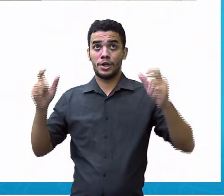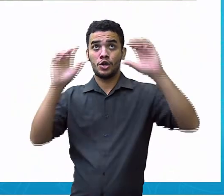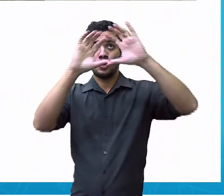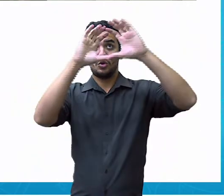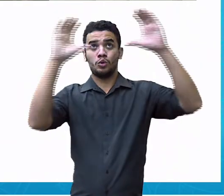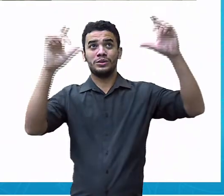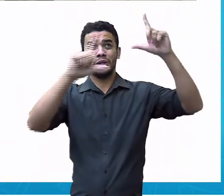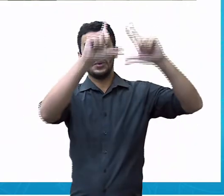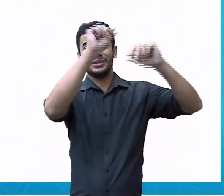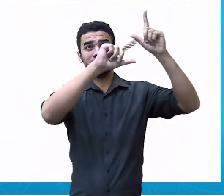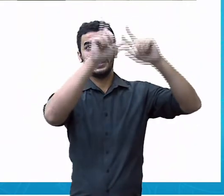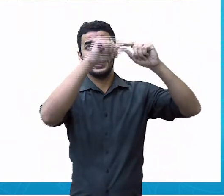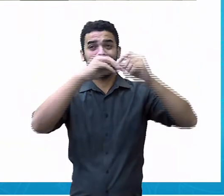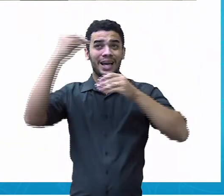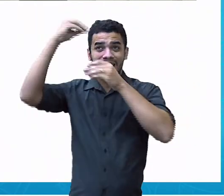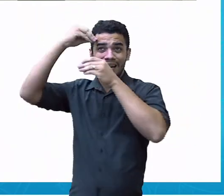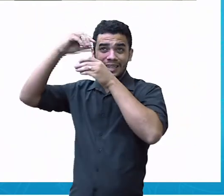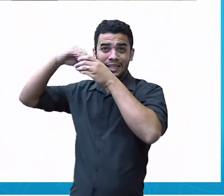cérebro.